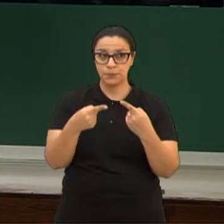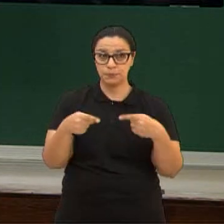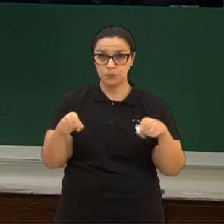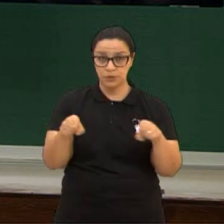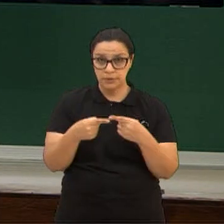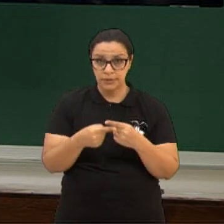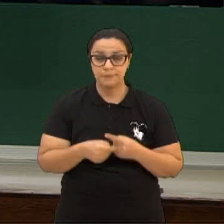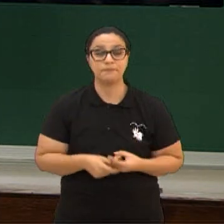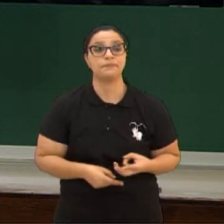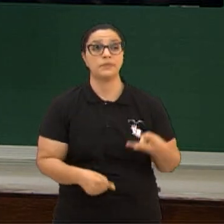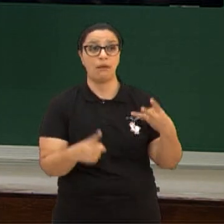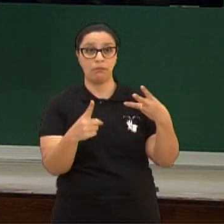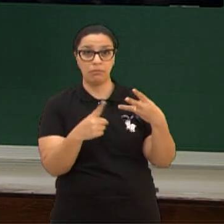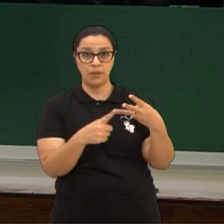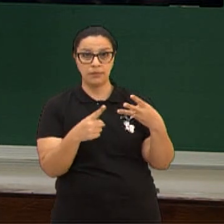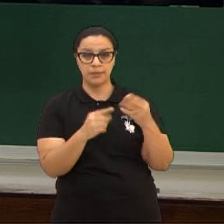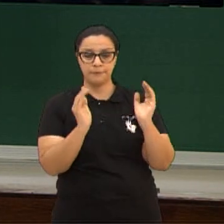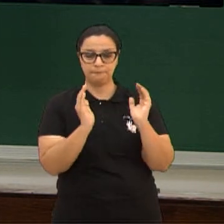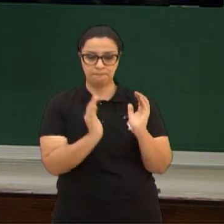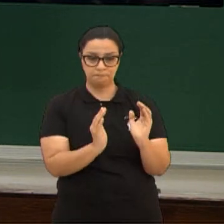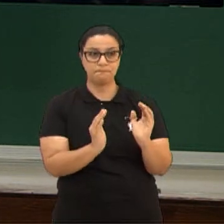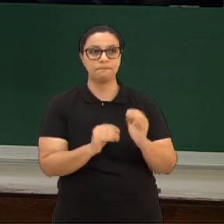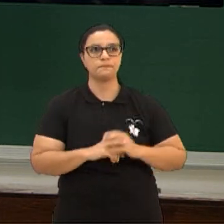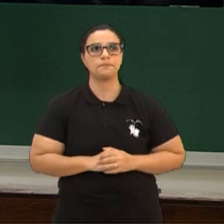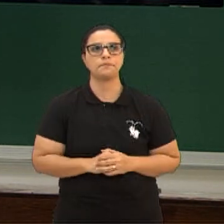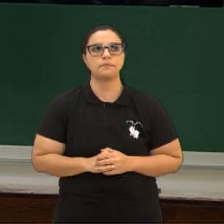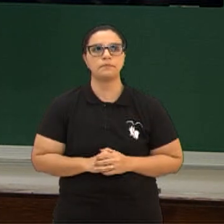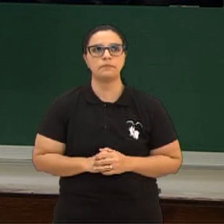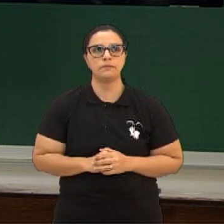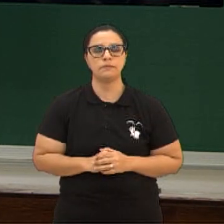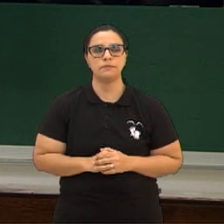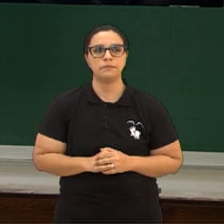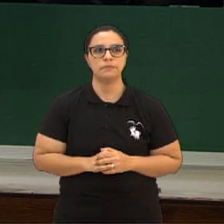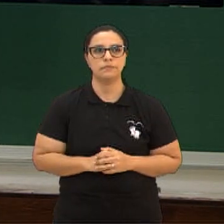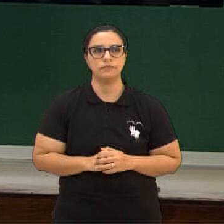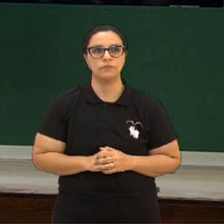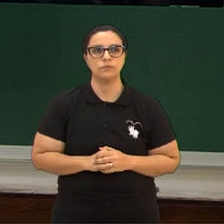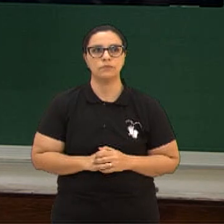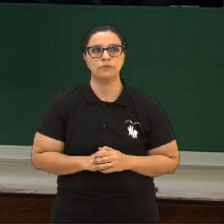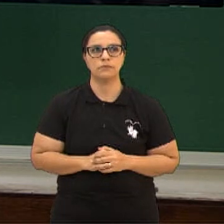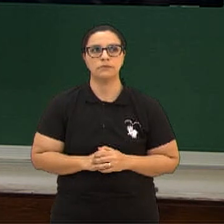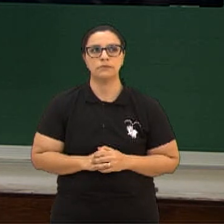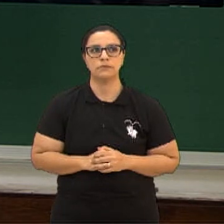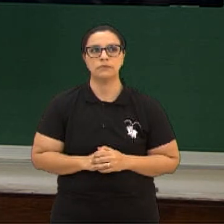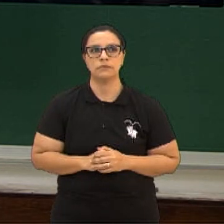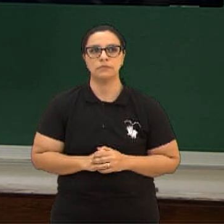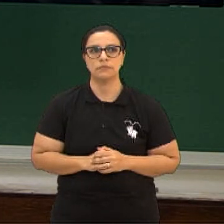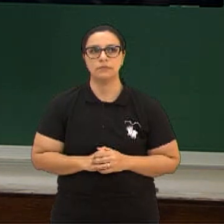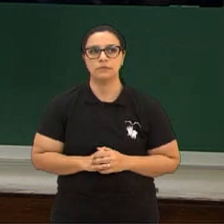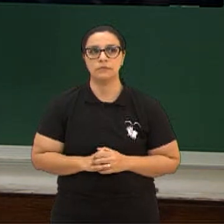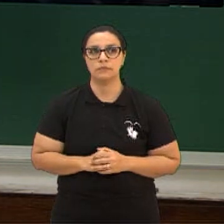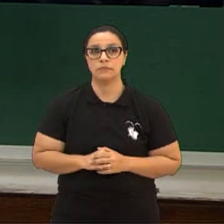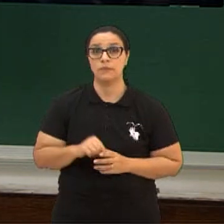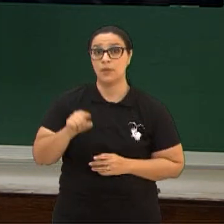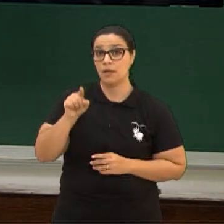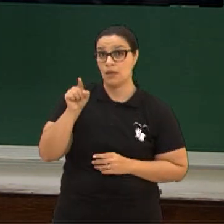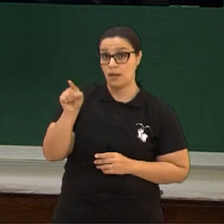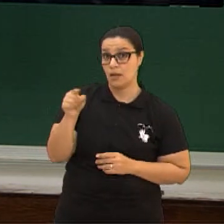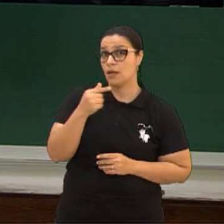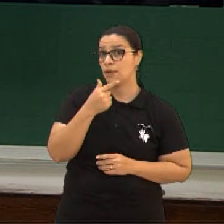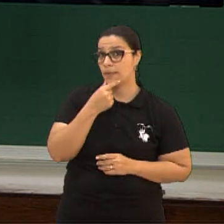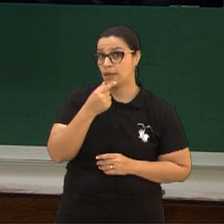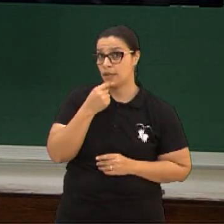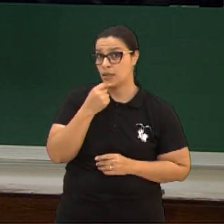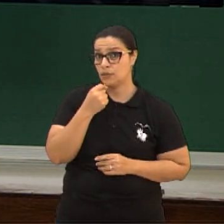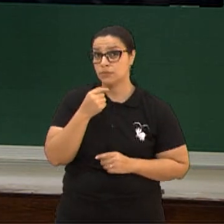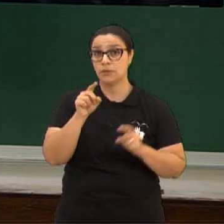ouvindo música. Terceira, he is using the computer.